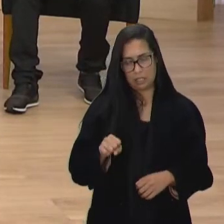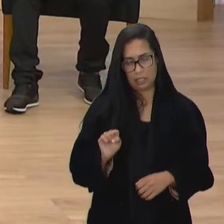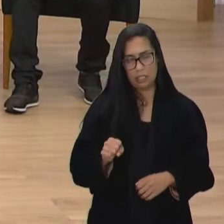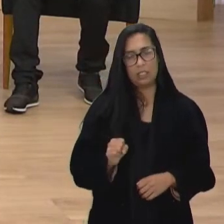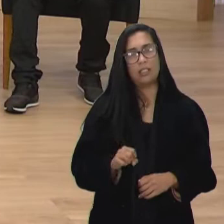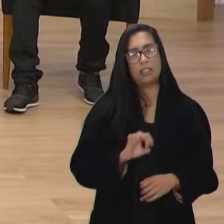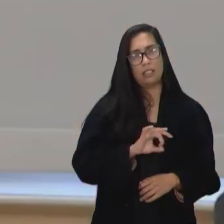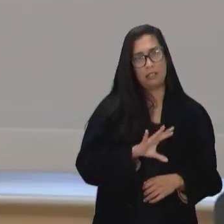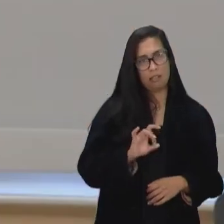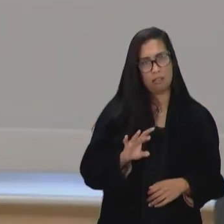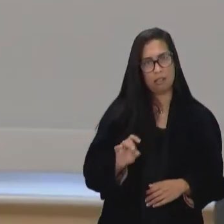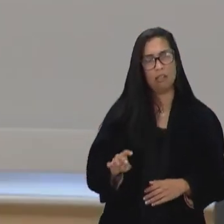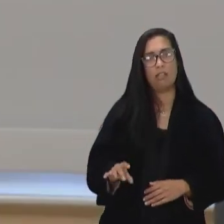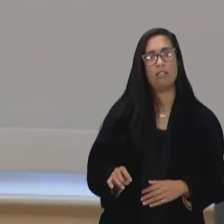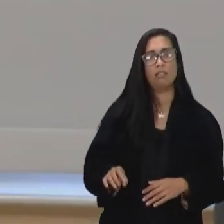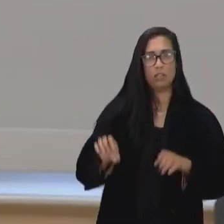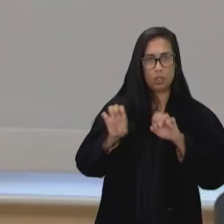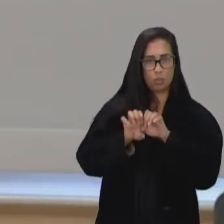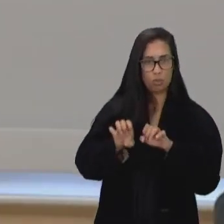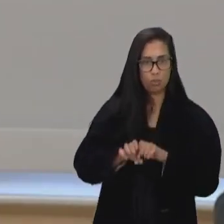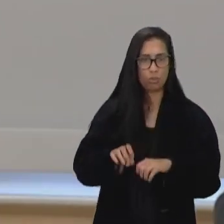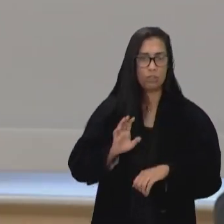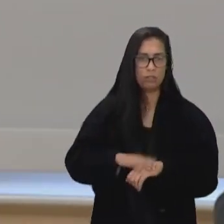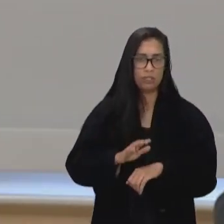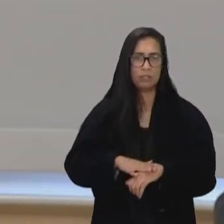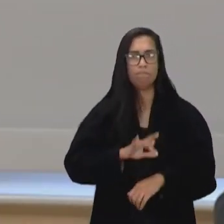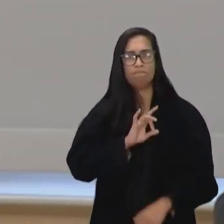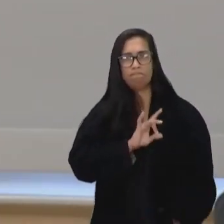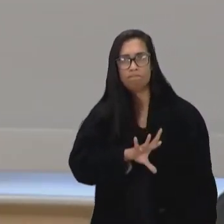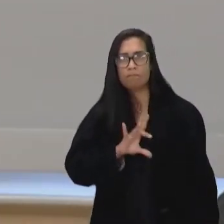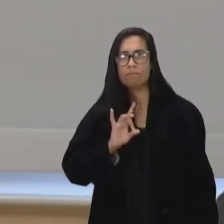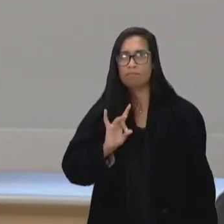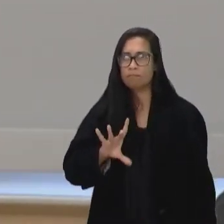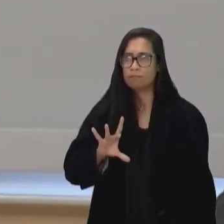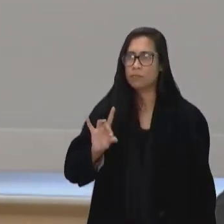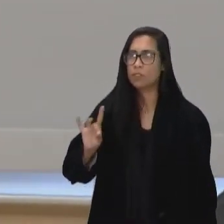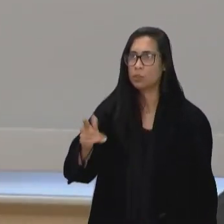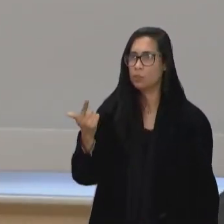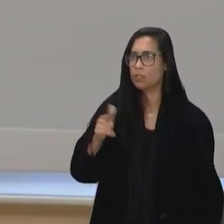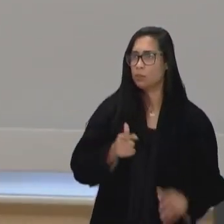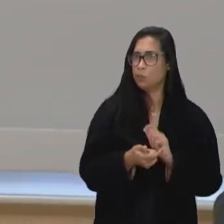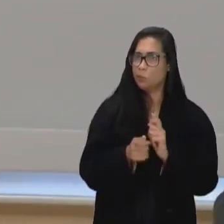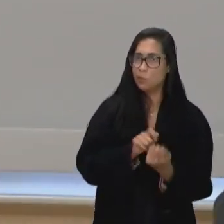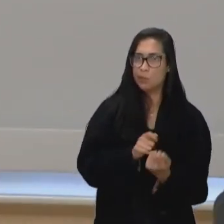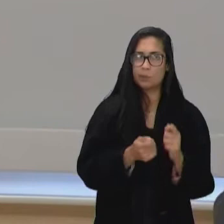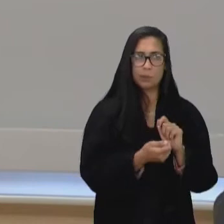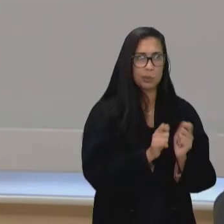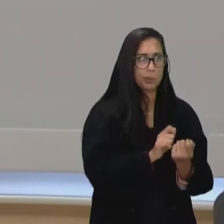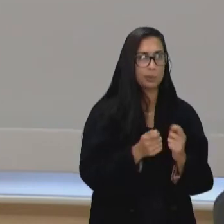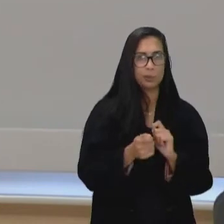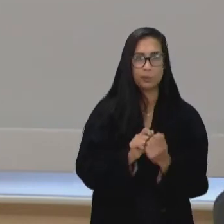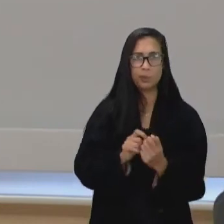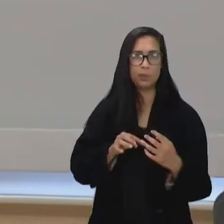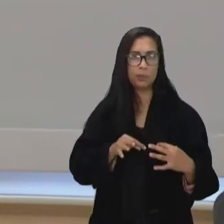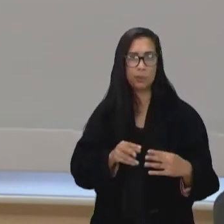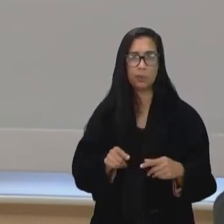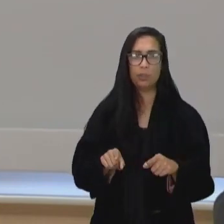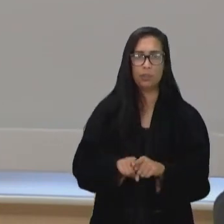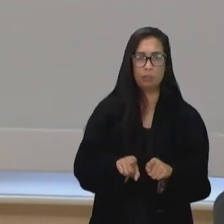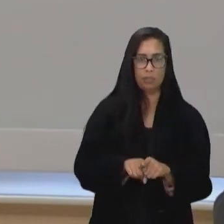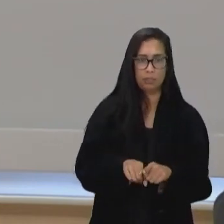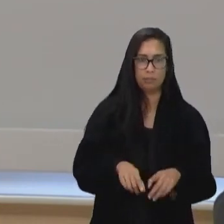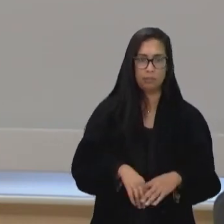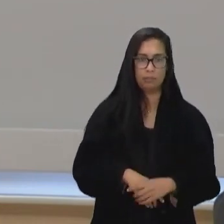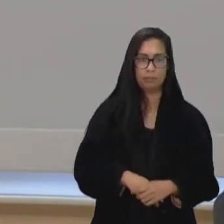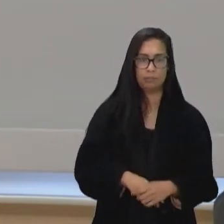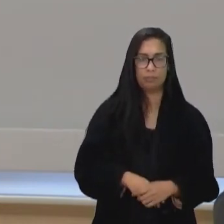montava do personagem, da história, a gente foi usando cada parte, cada ciclo de uma vez só e acho que a gente conseguiu finalizar. Uau. Tipo, a primeira parte, não